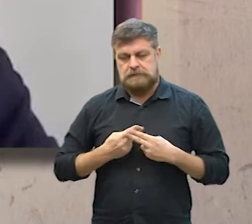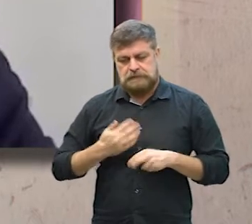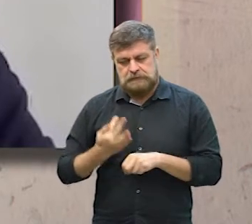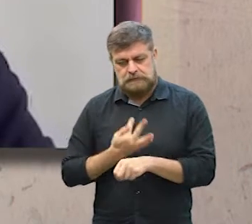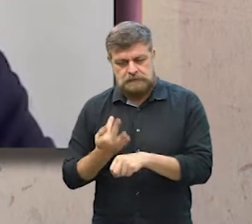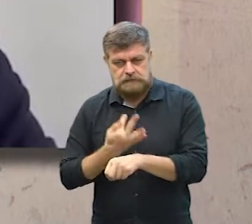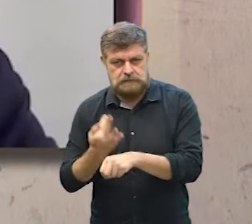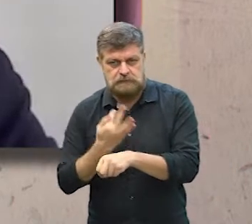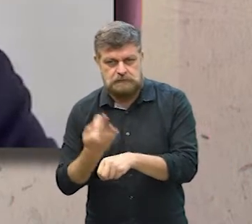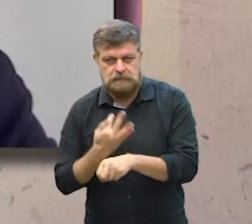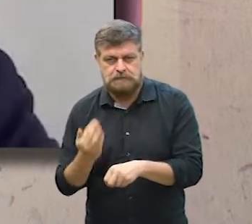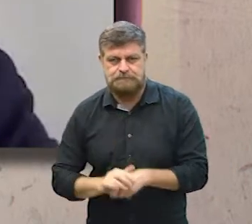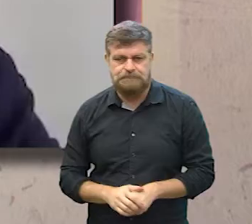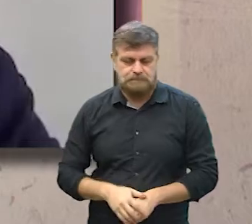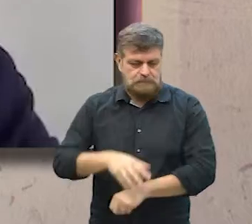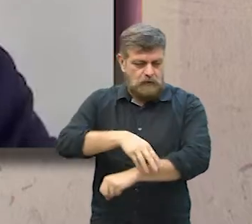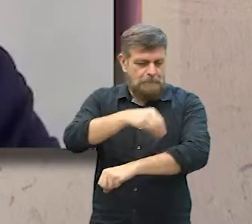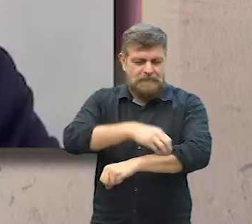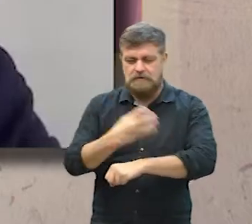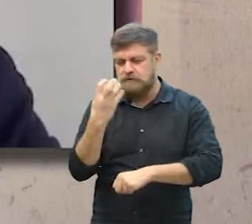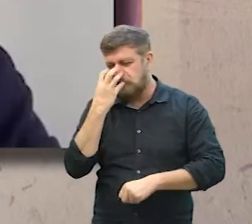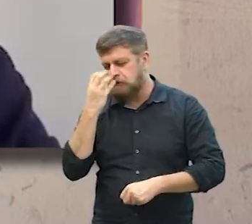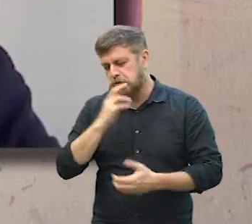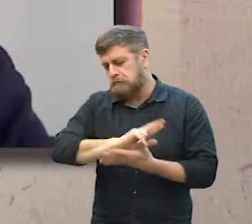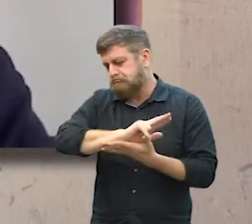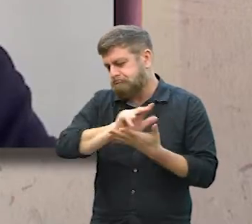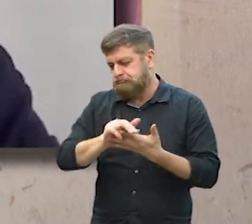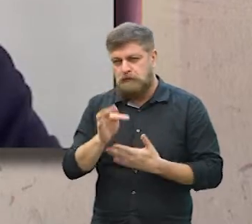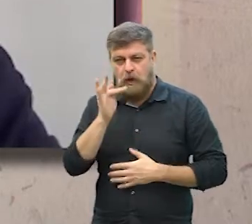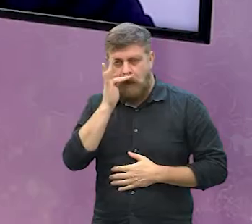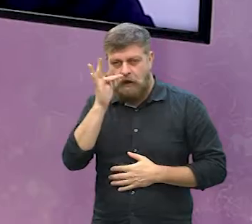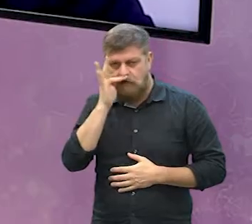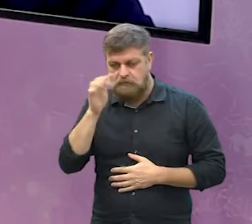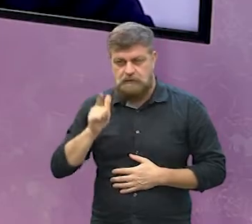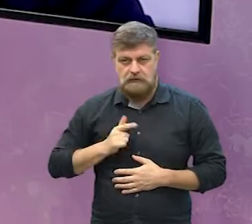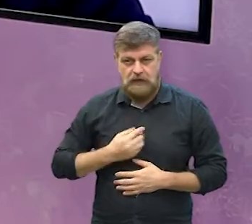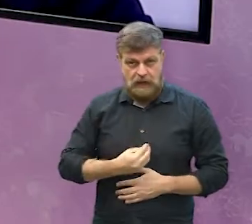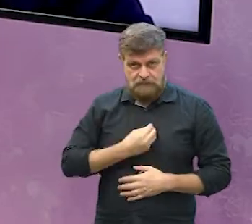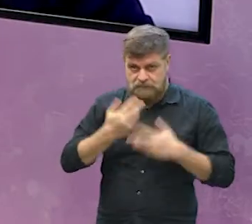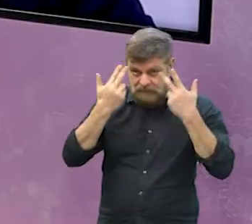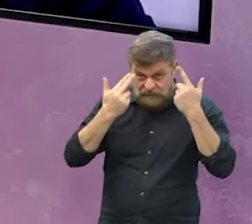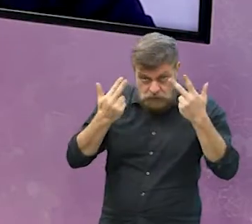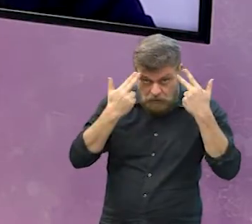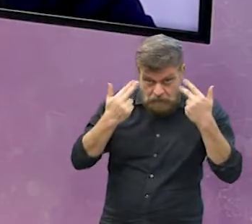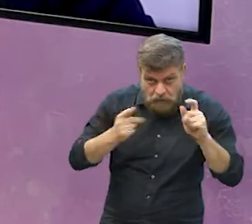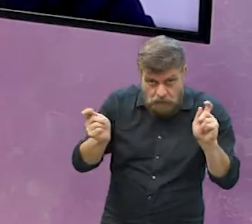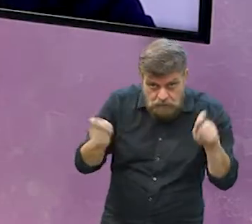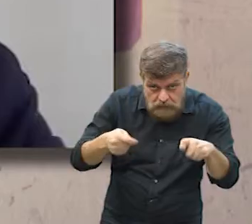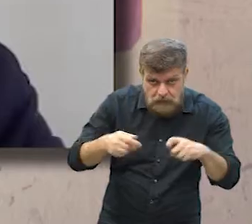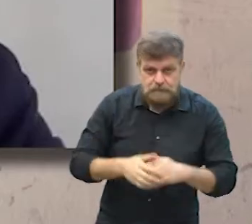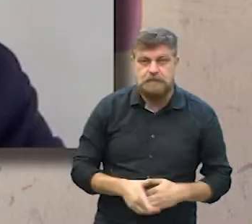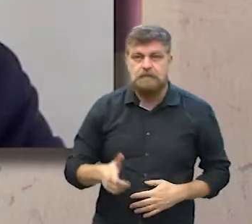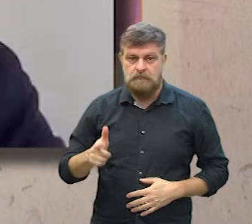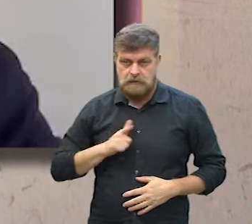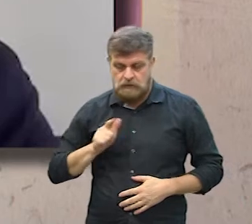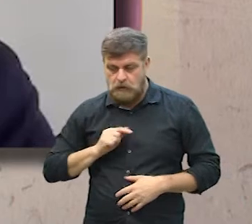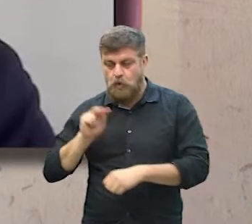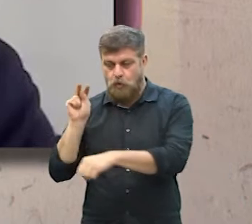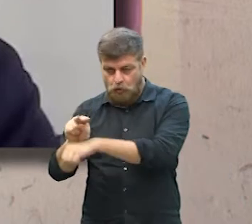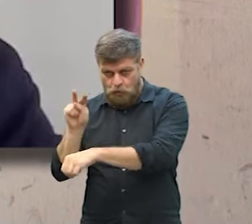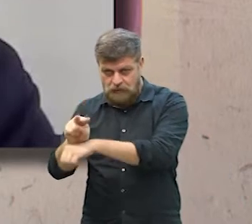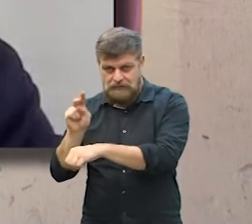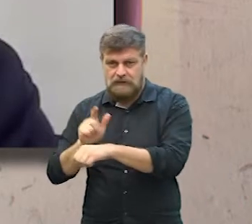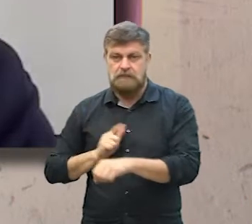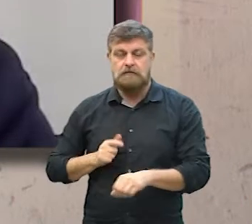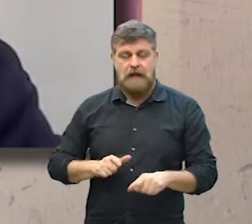um ácaro, um pólen, uma proteína de um cão, de um gato, etc. Com isso dá para a pessoa ter uma vida normal? Com